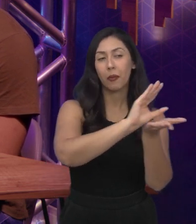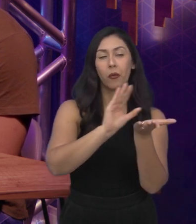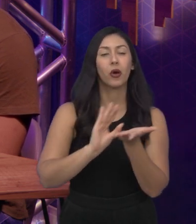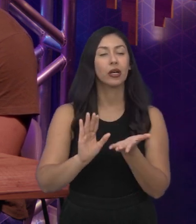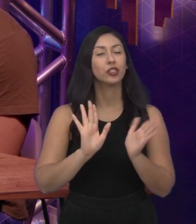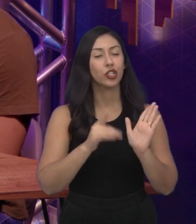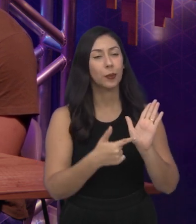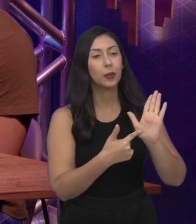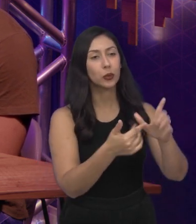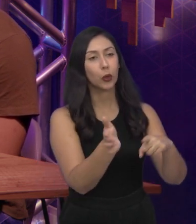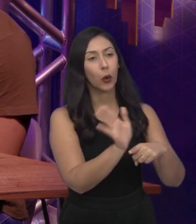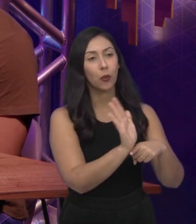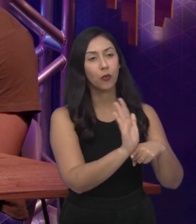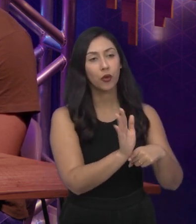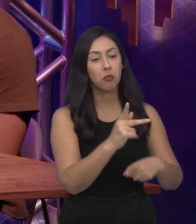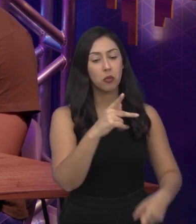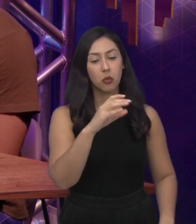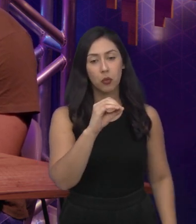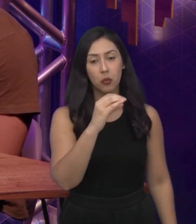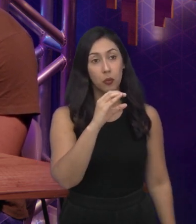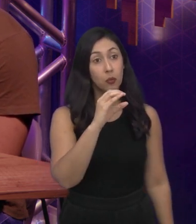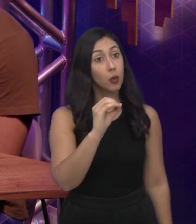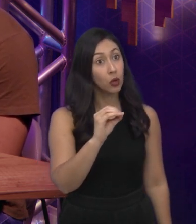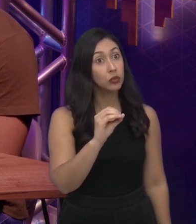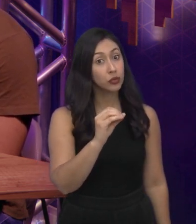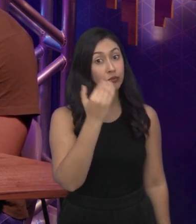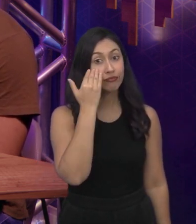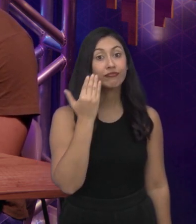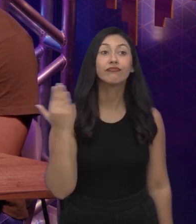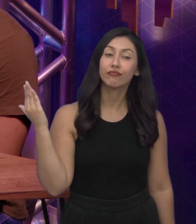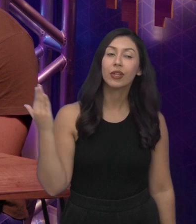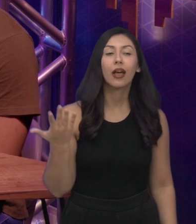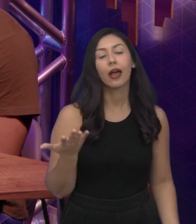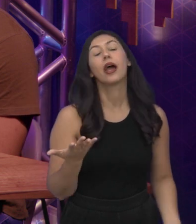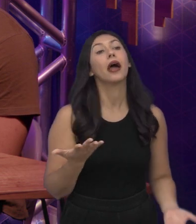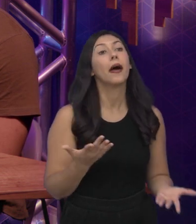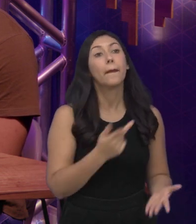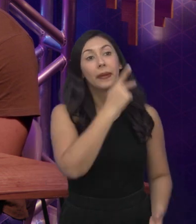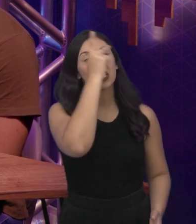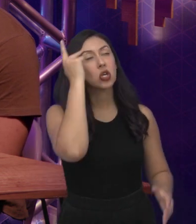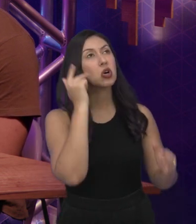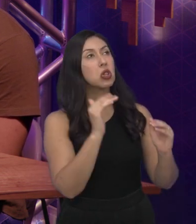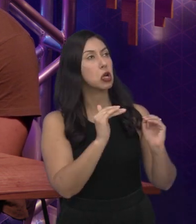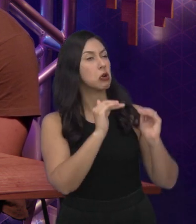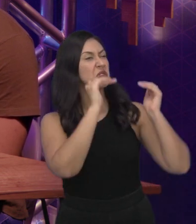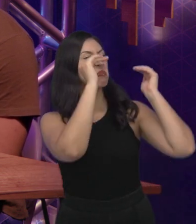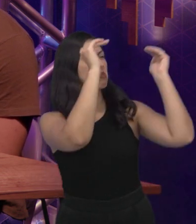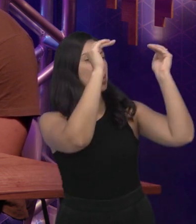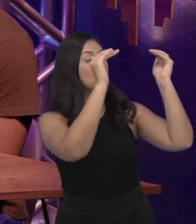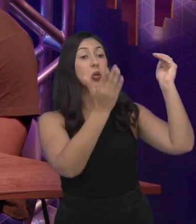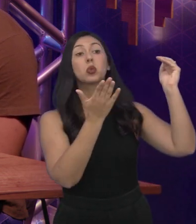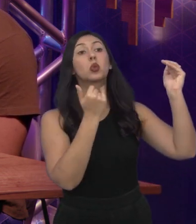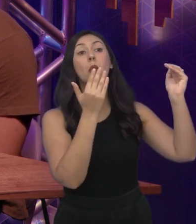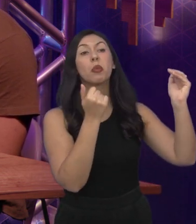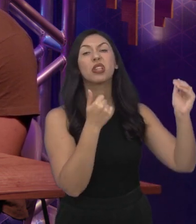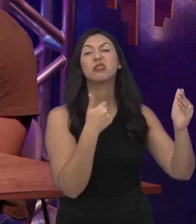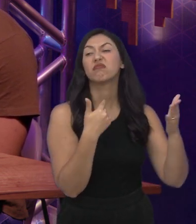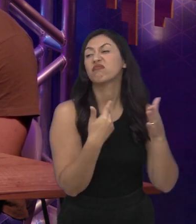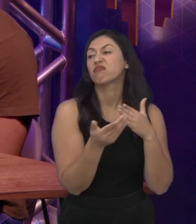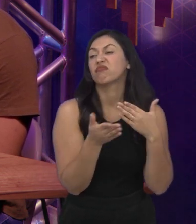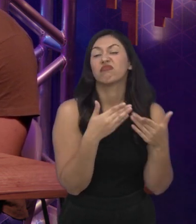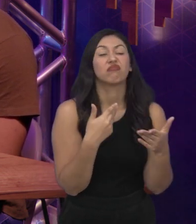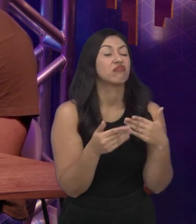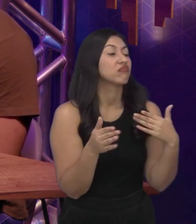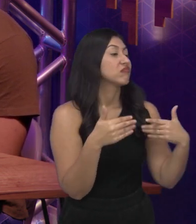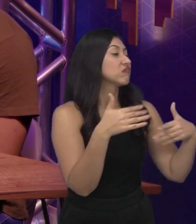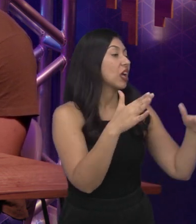que seria um retrato disso, né? Então que as pessoas ali que estão nos níveis mais altos vão consumir todo o alimento sem se preocupar